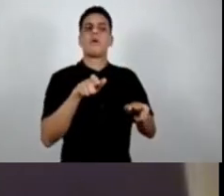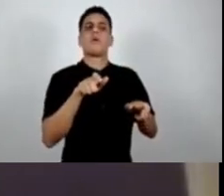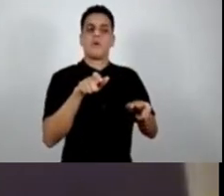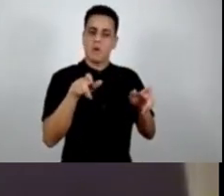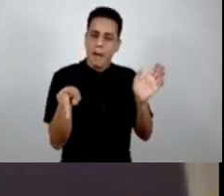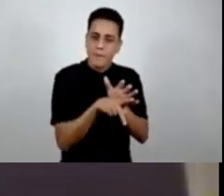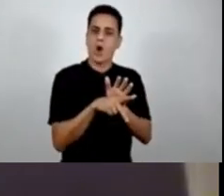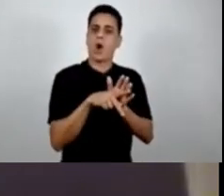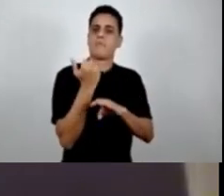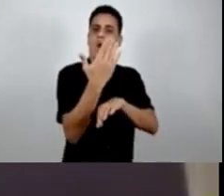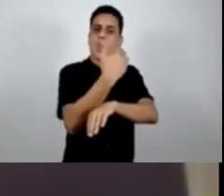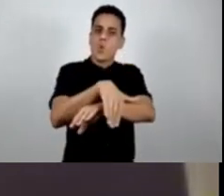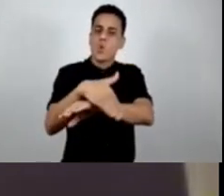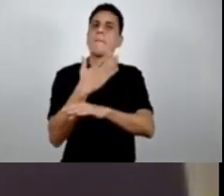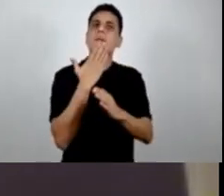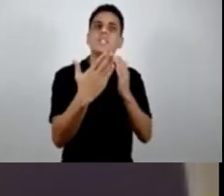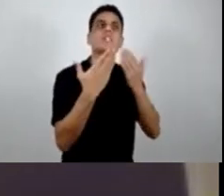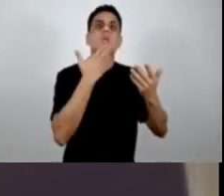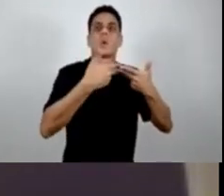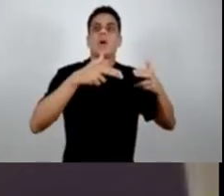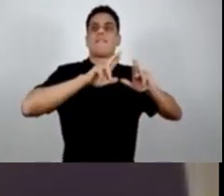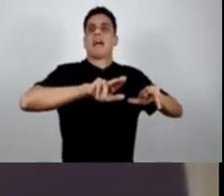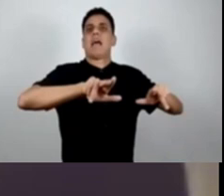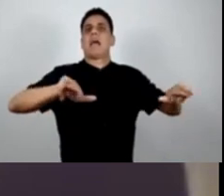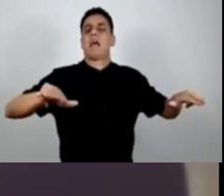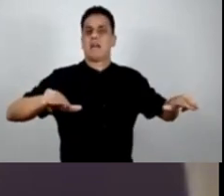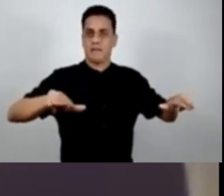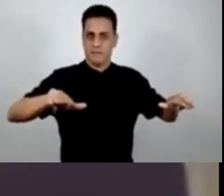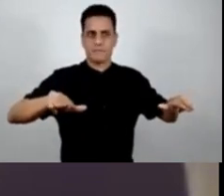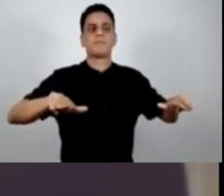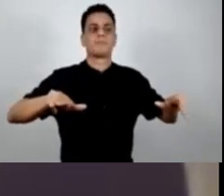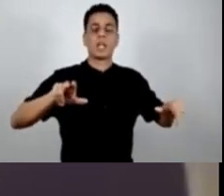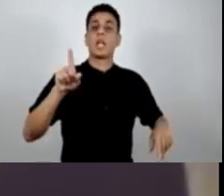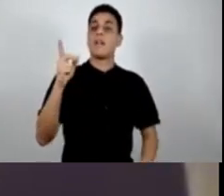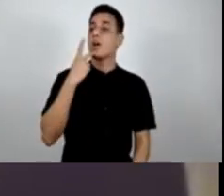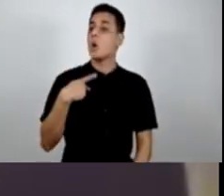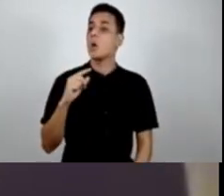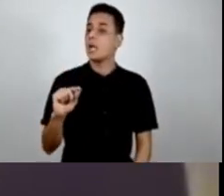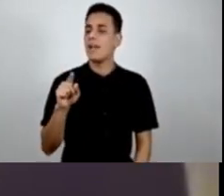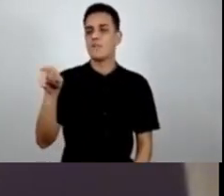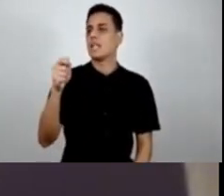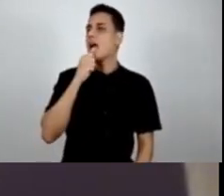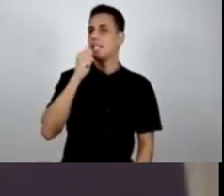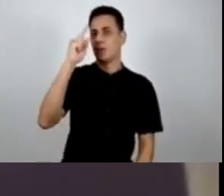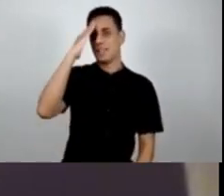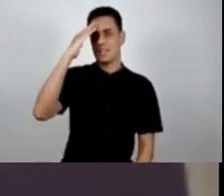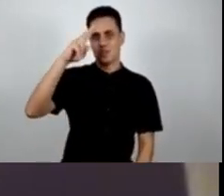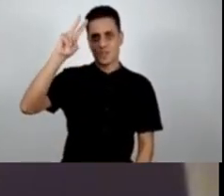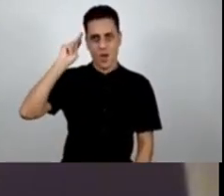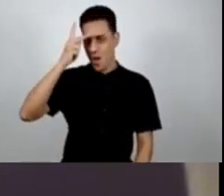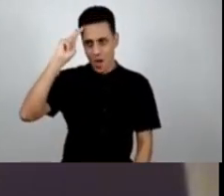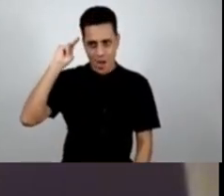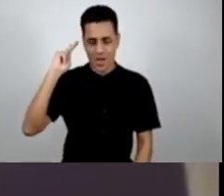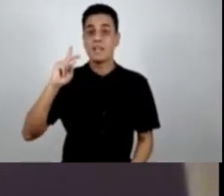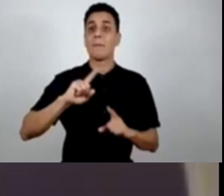na rua pedindo muitas coisas diferentes, o editor me vai dizer, você não tem nenhuma história. Mas se eu digo,